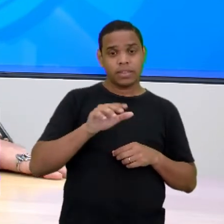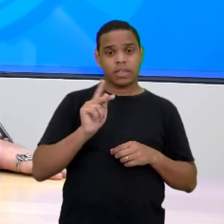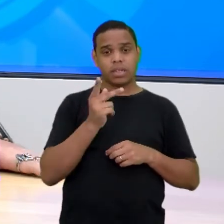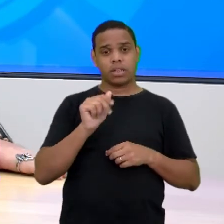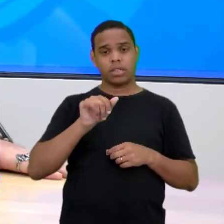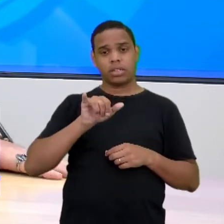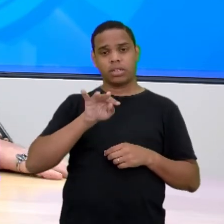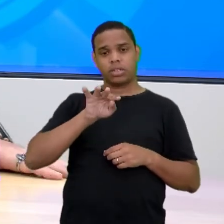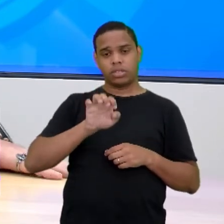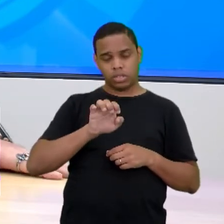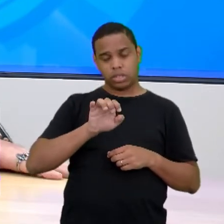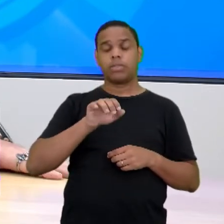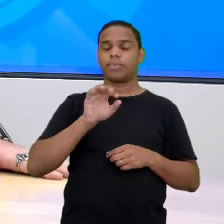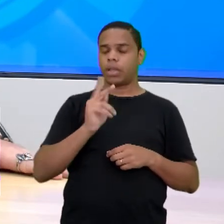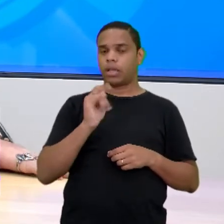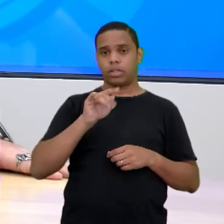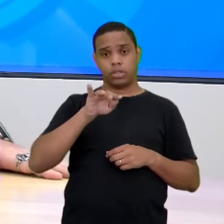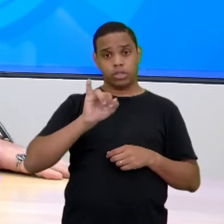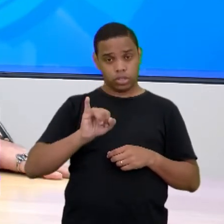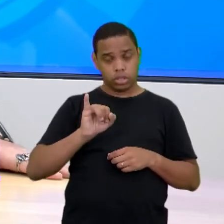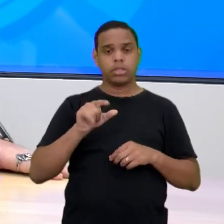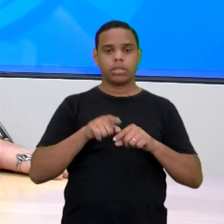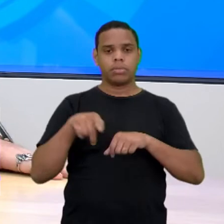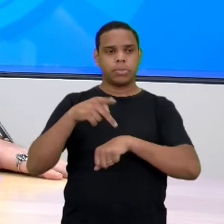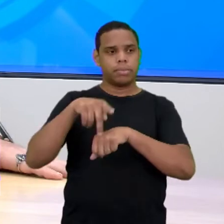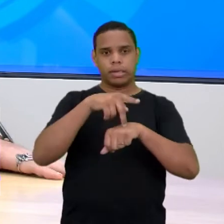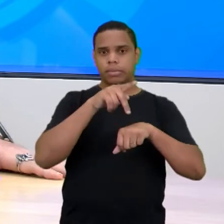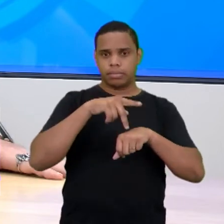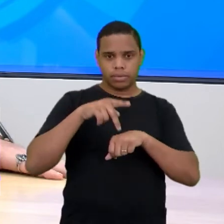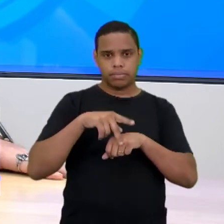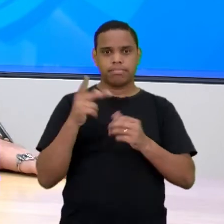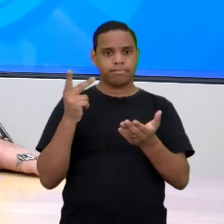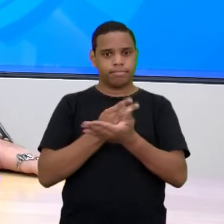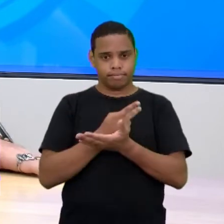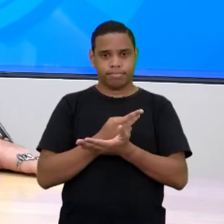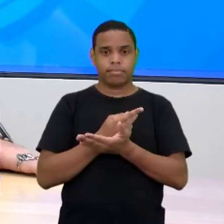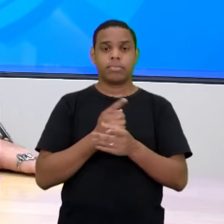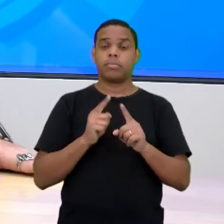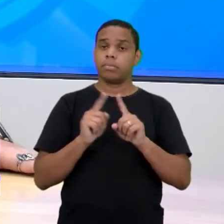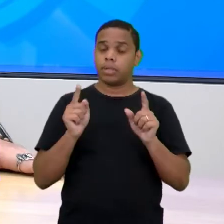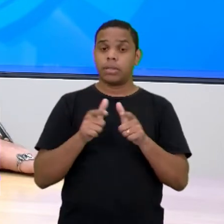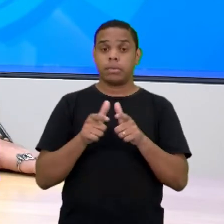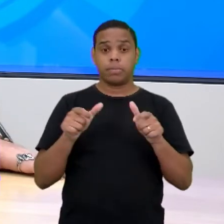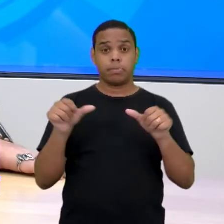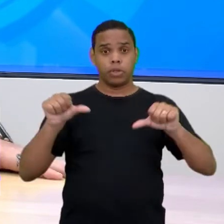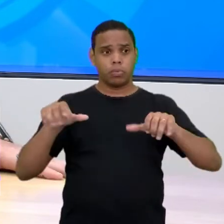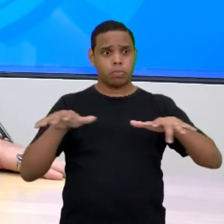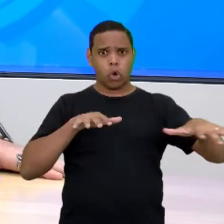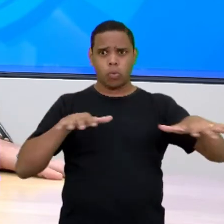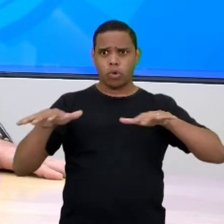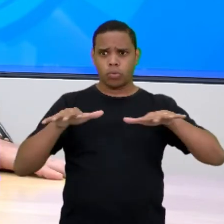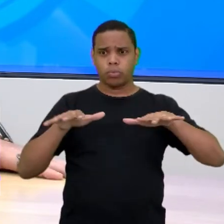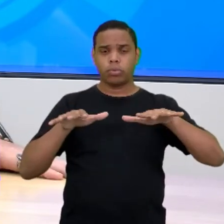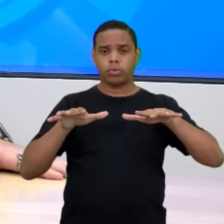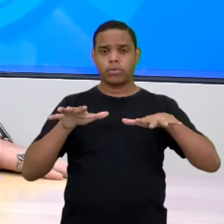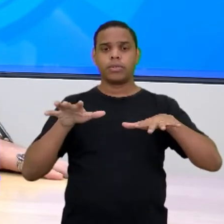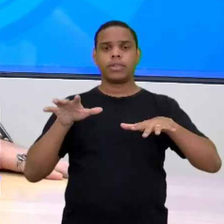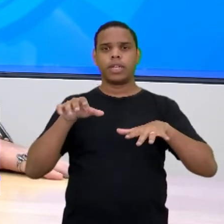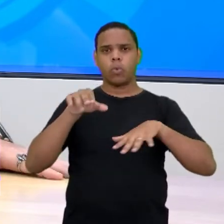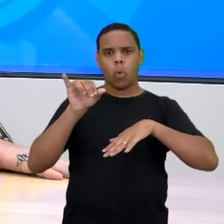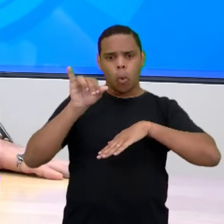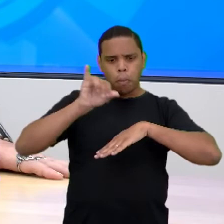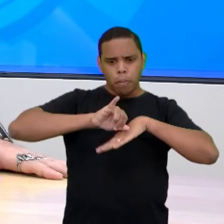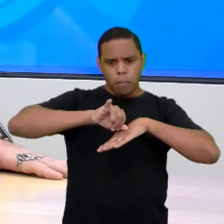também se pegou aí outros países aí, né, com seu tremor, mas a maior intensidade, porque o epicentro foi